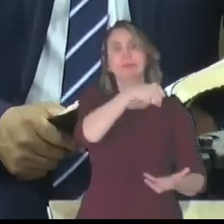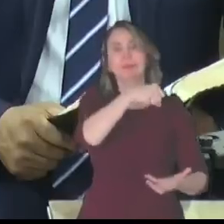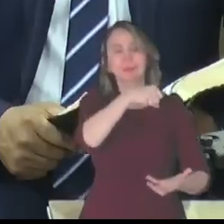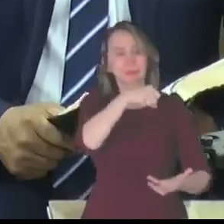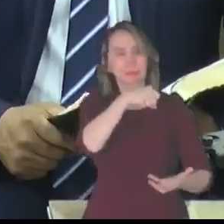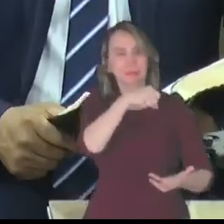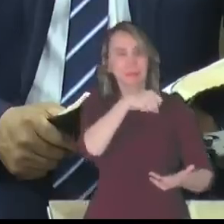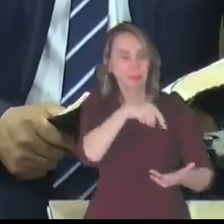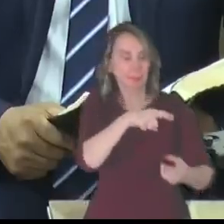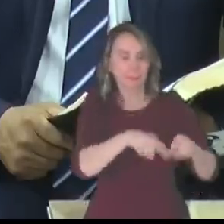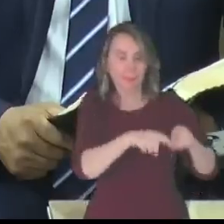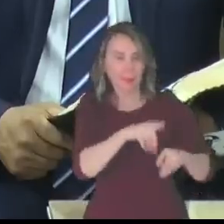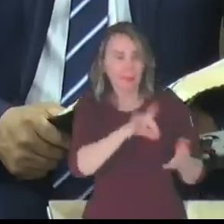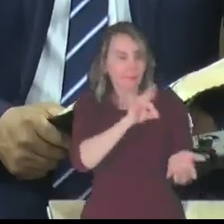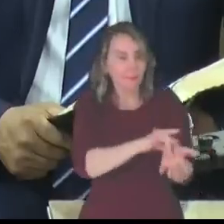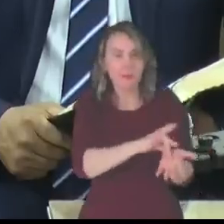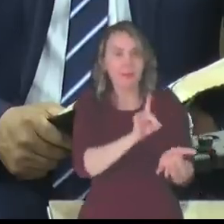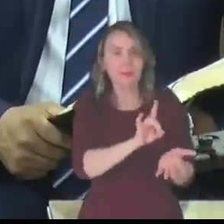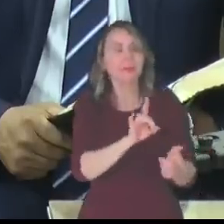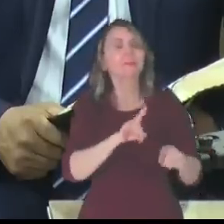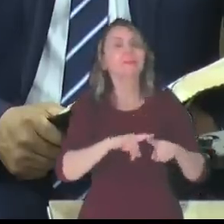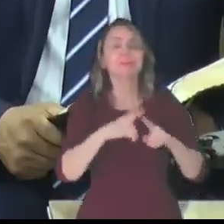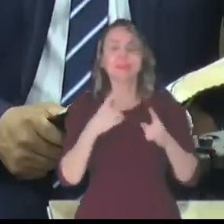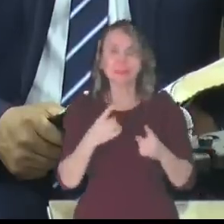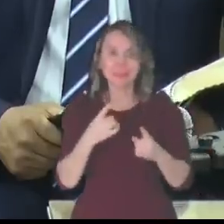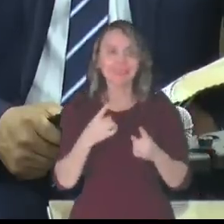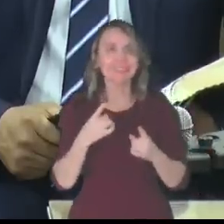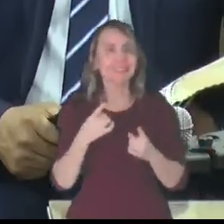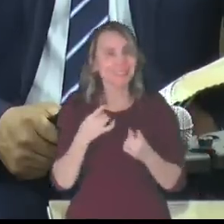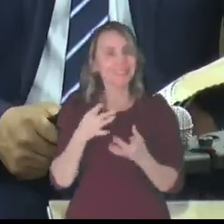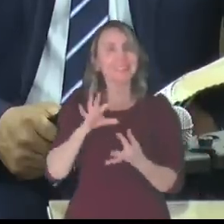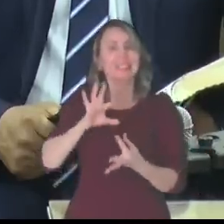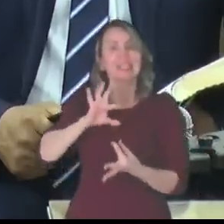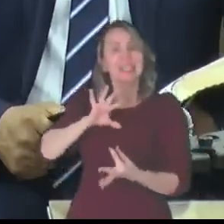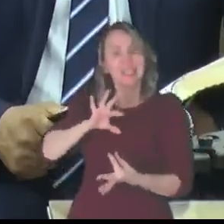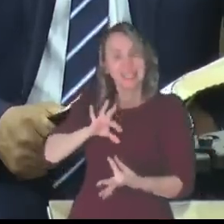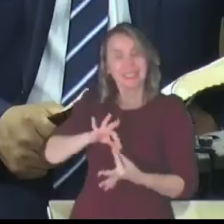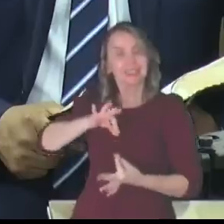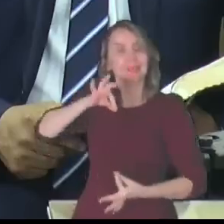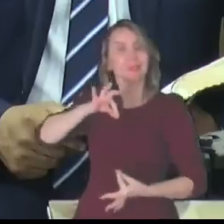necessário material mas usamos o incensário espiritual